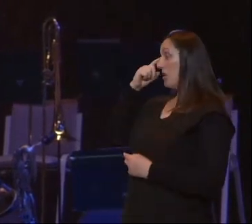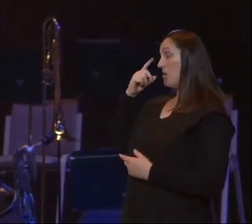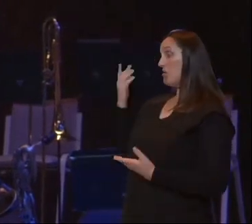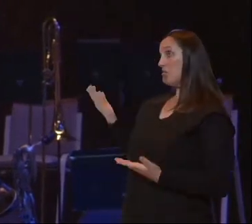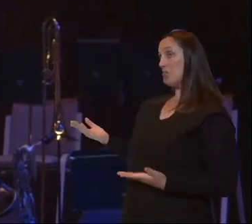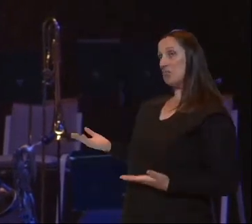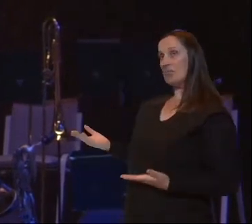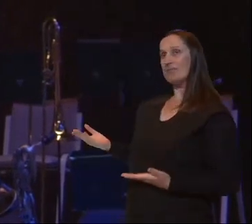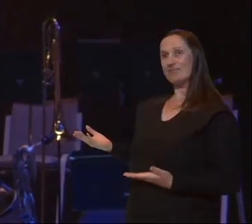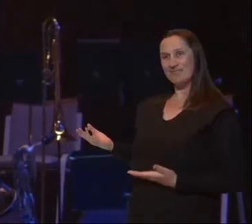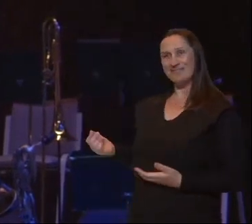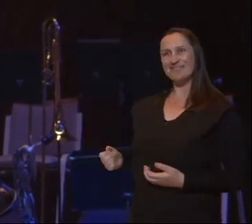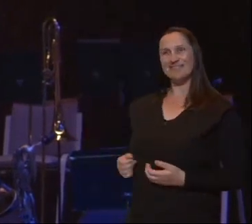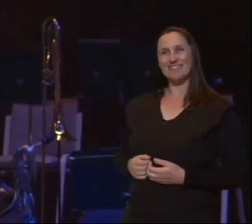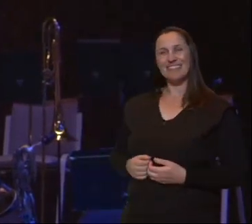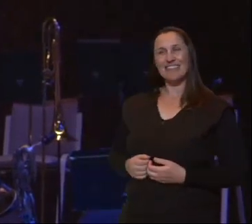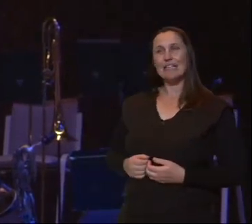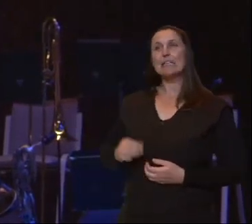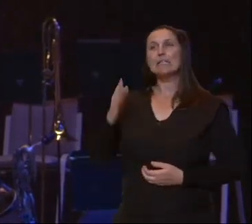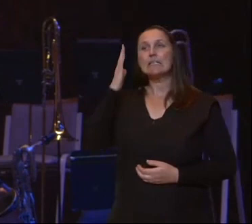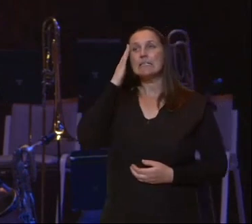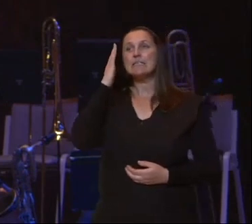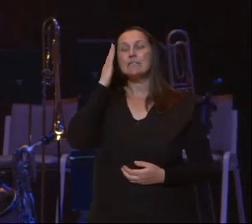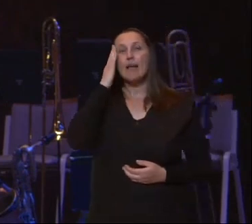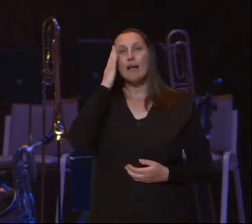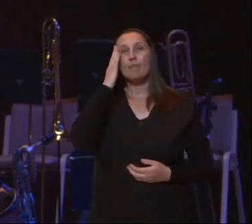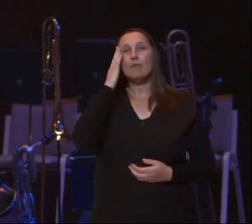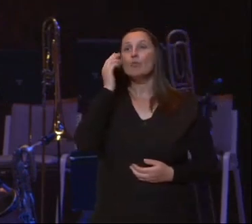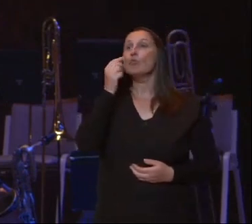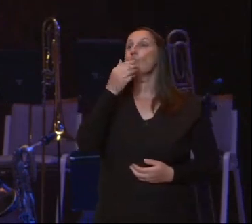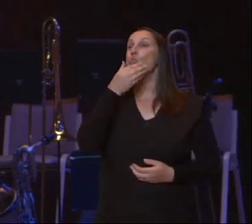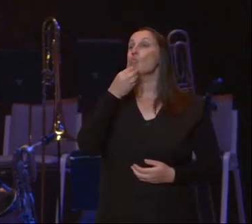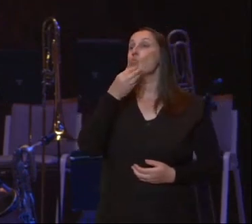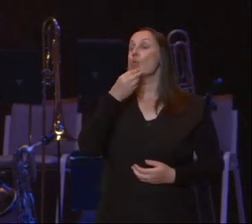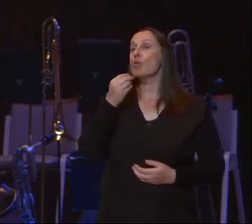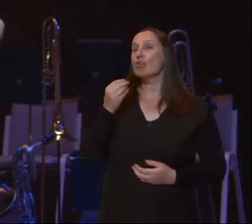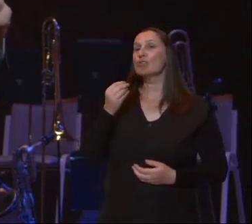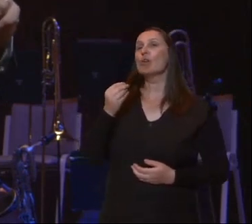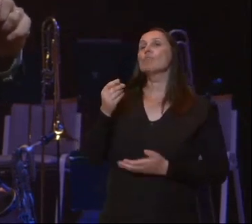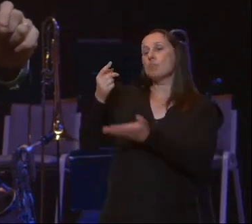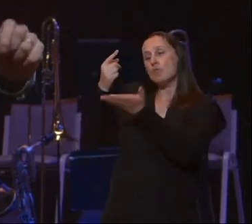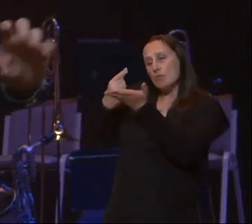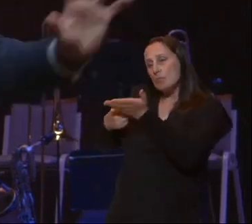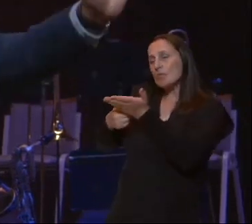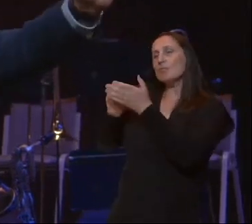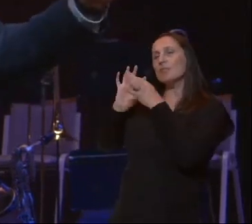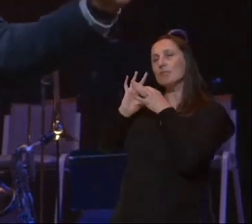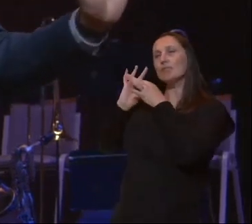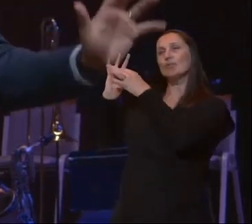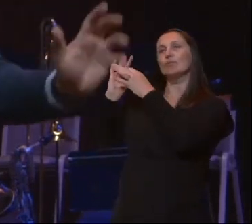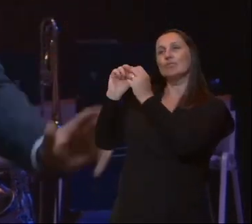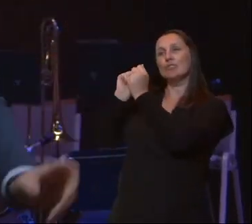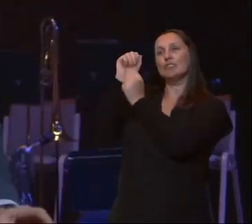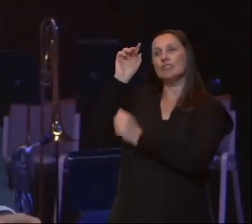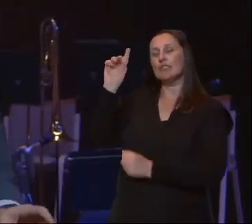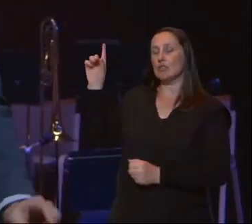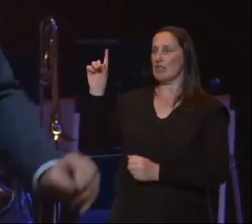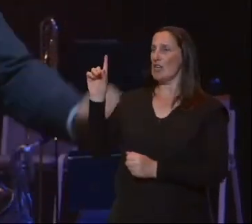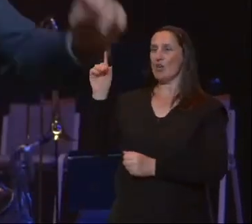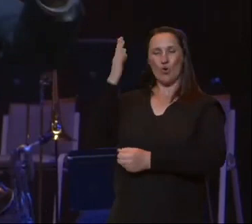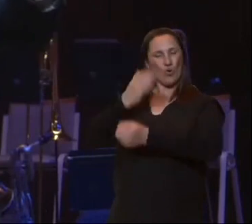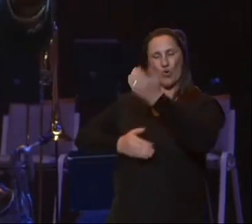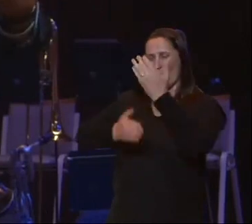Naquele dia, aquele moço ali junto comigo reafirmou o seu compromisso com Deus e disse: eu não vou mais me